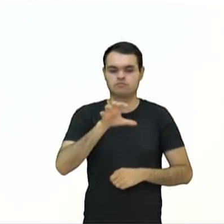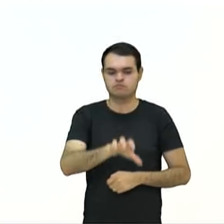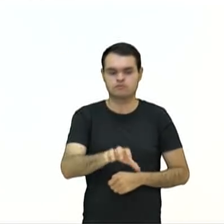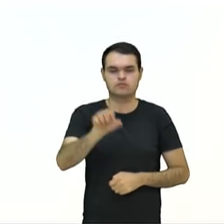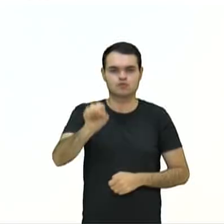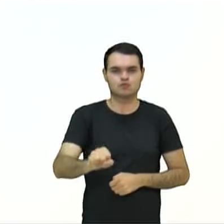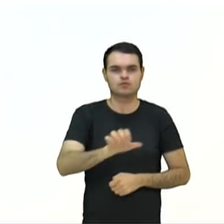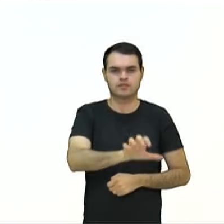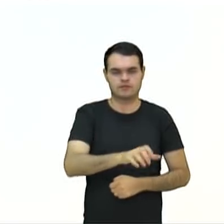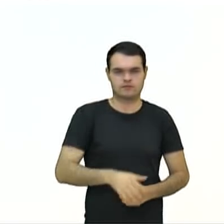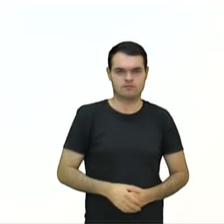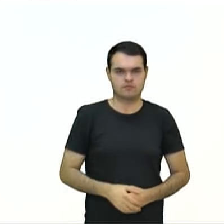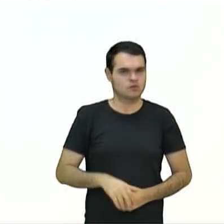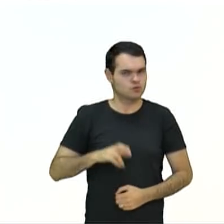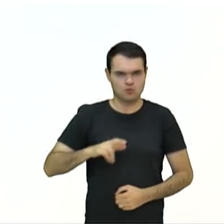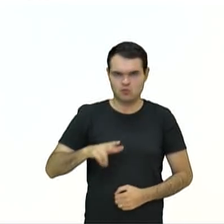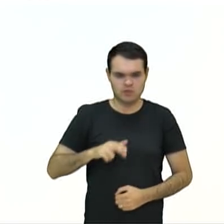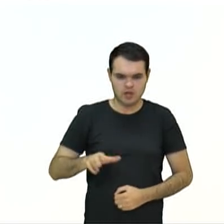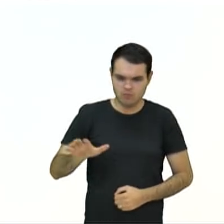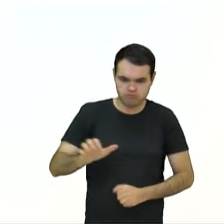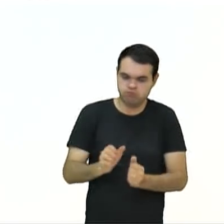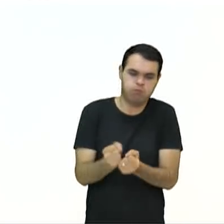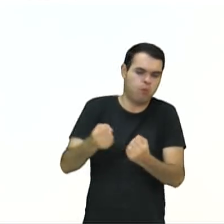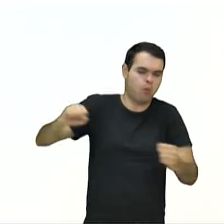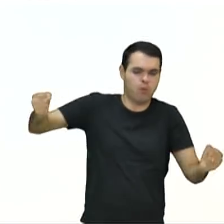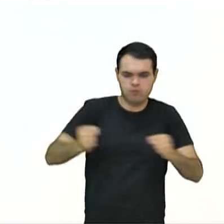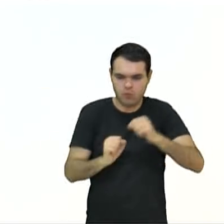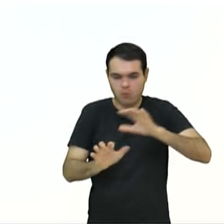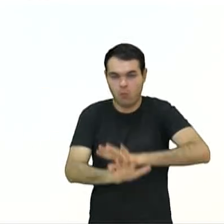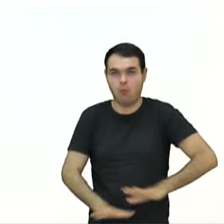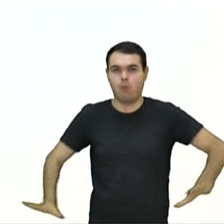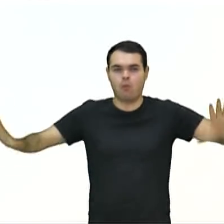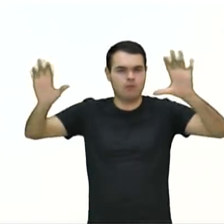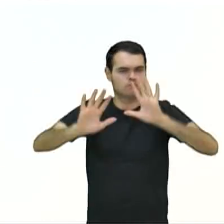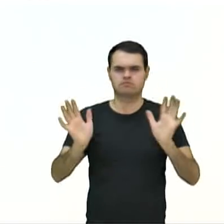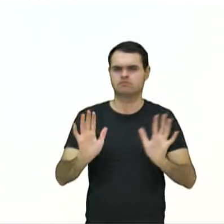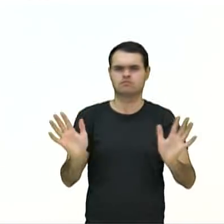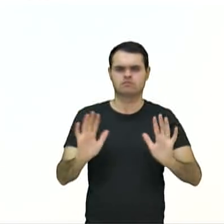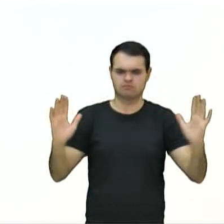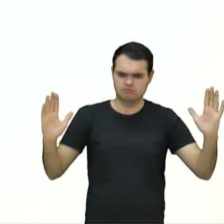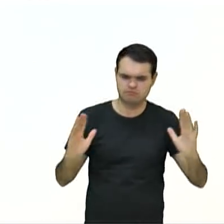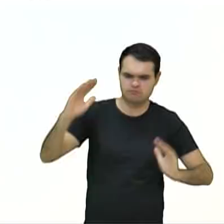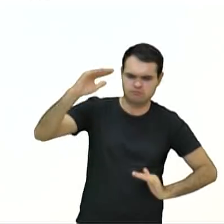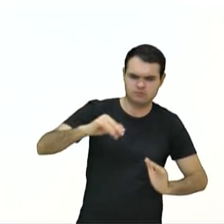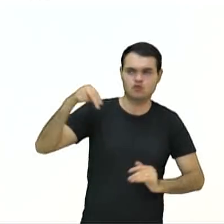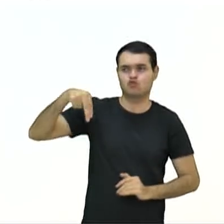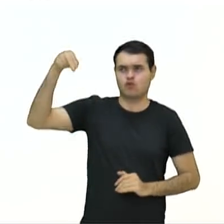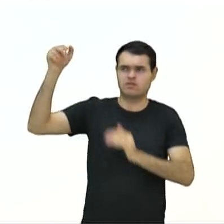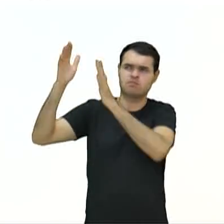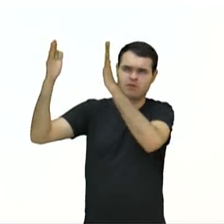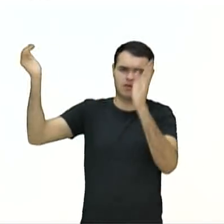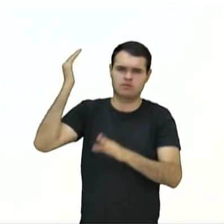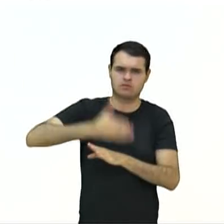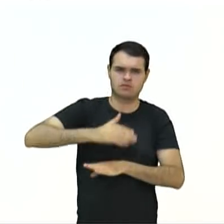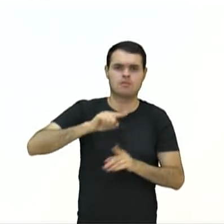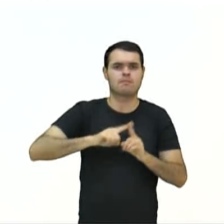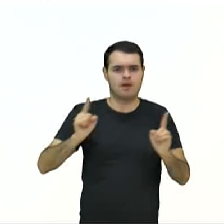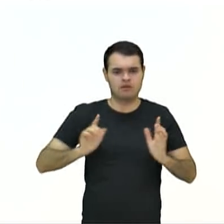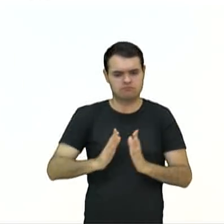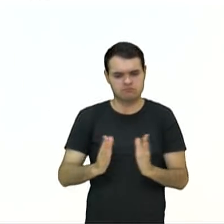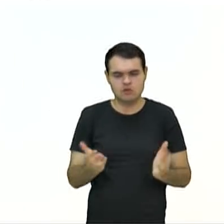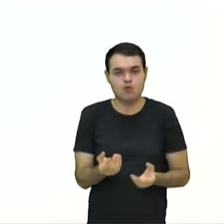região Sudeste. Ela não é uma região grande em termos de área, né? A região Norte, por exemplo, é bem maior. Mas em termos